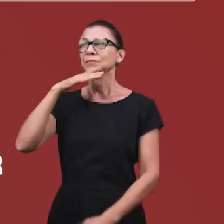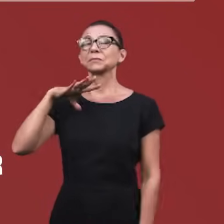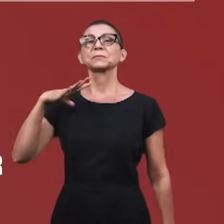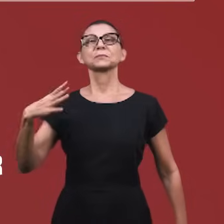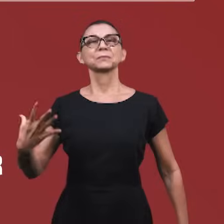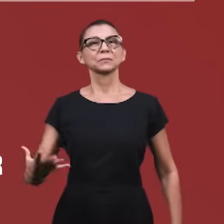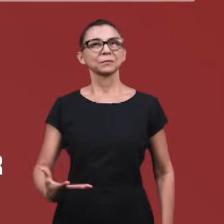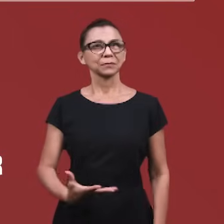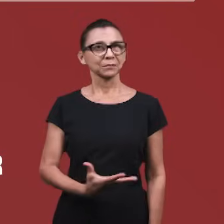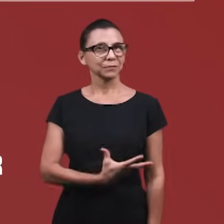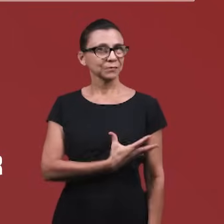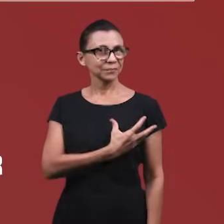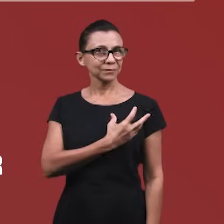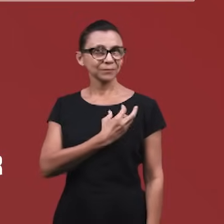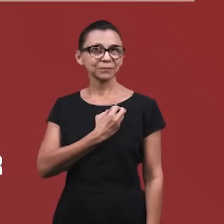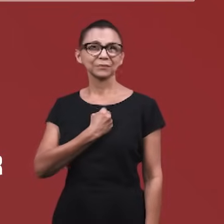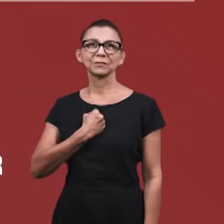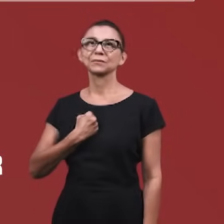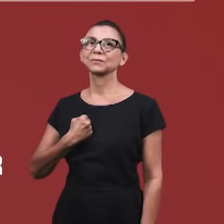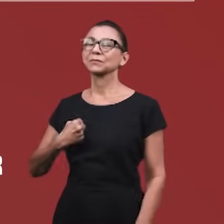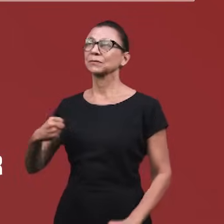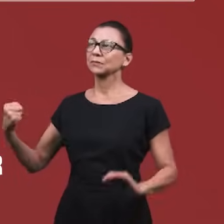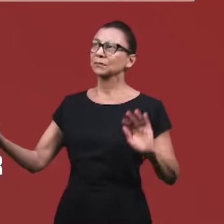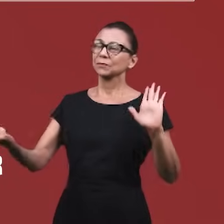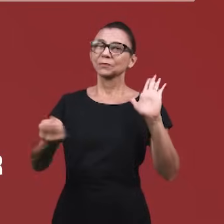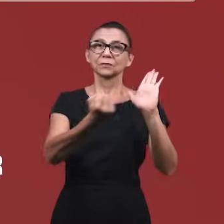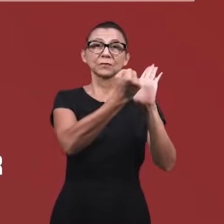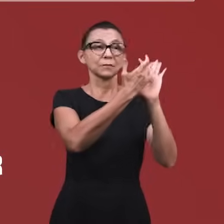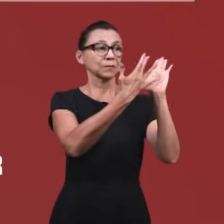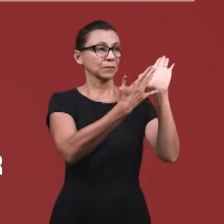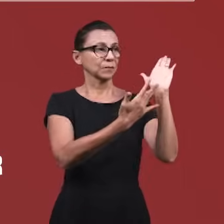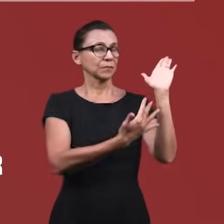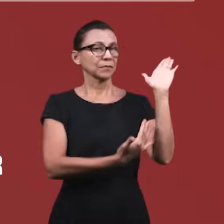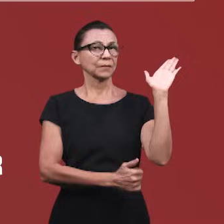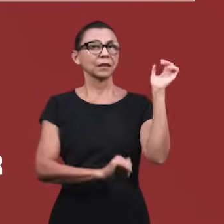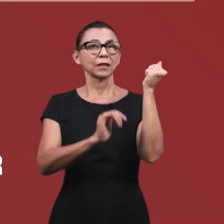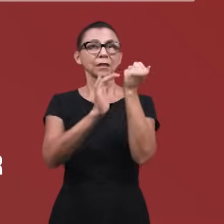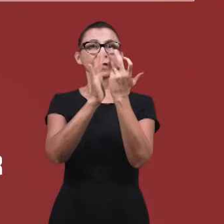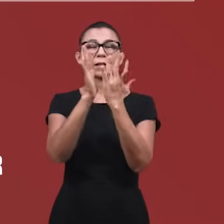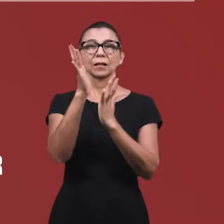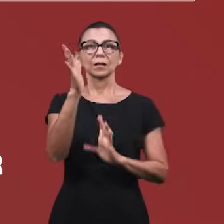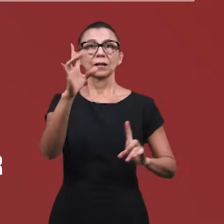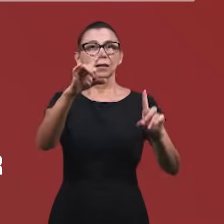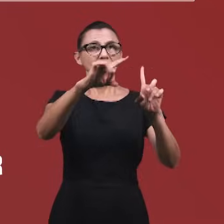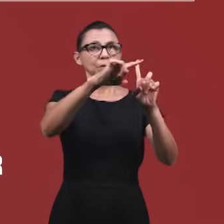salvador já me lavou teu sangue